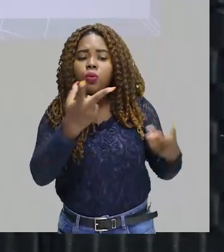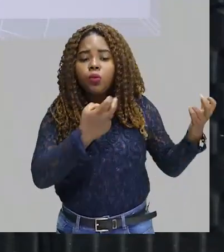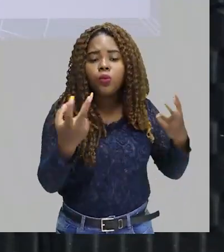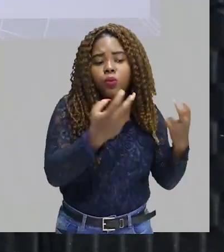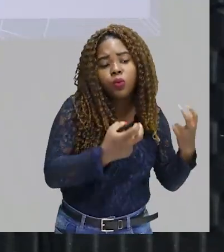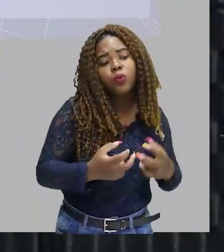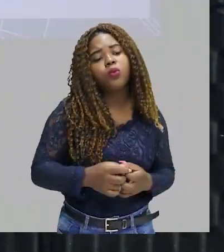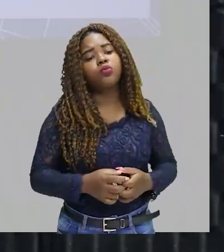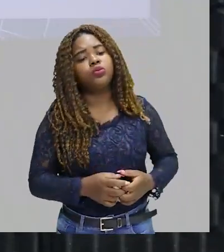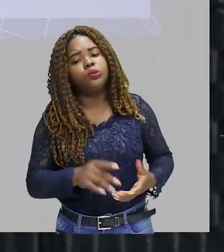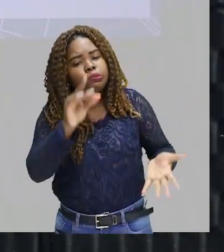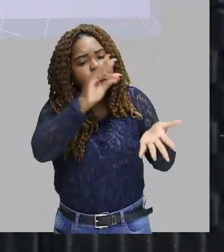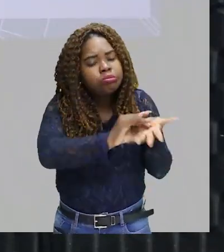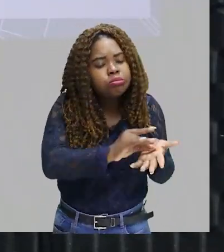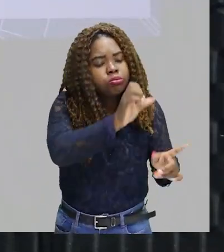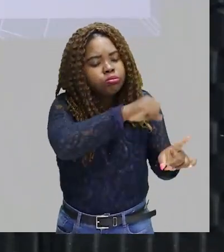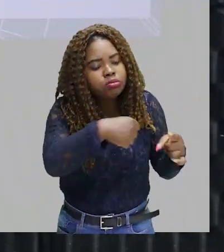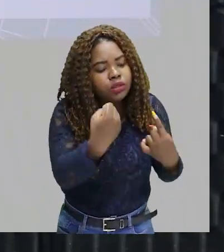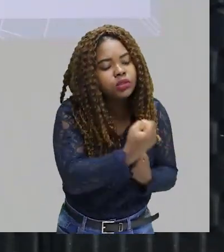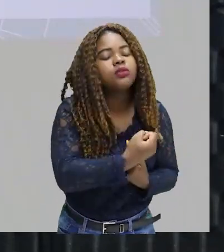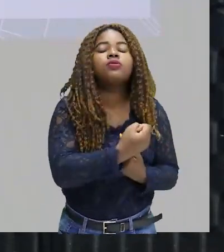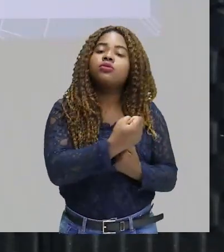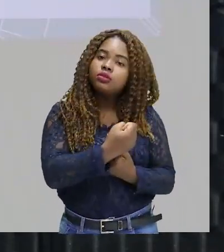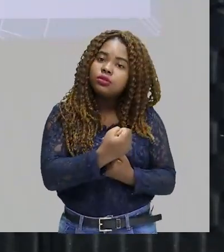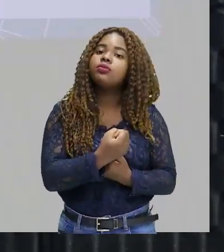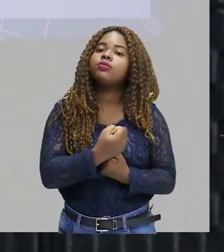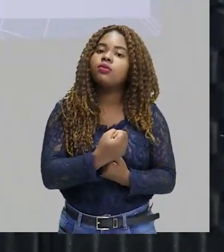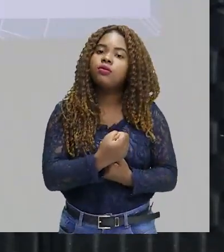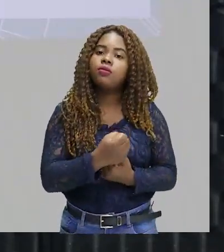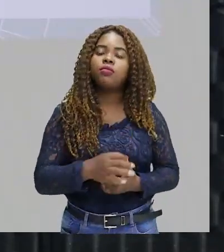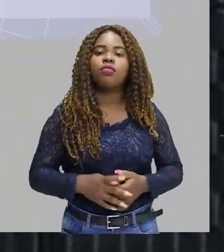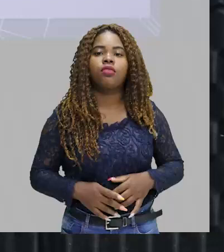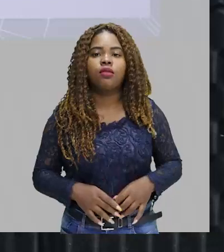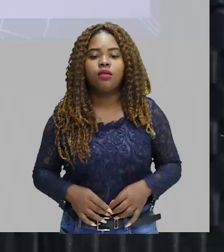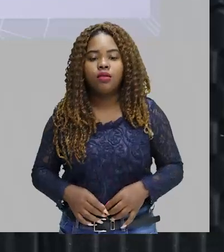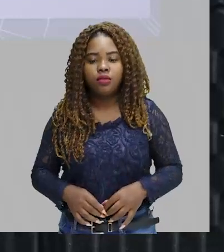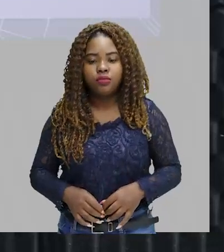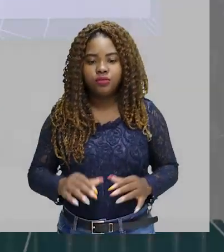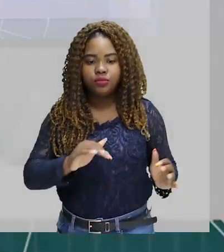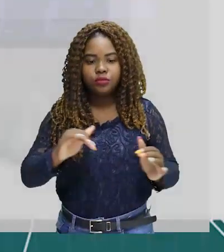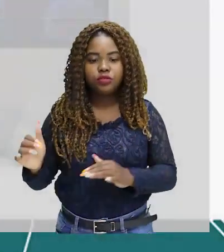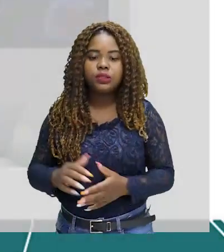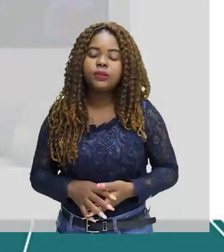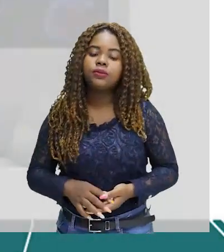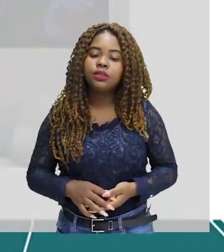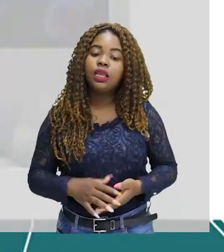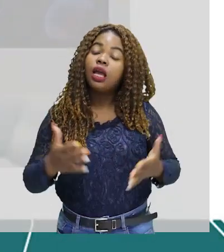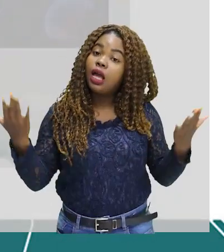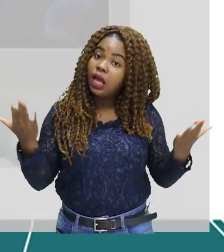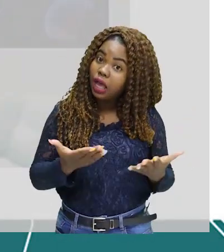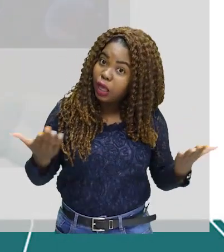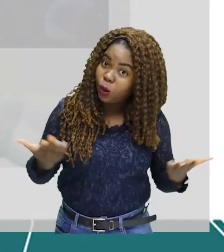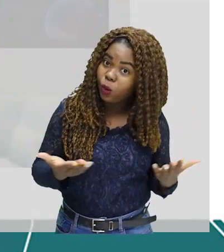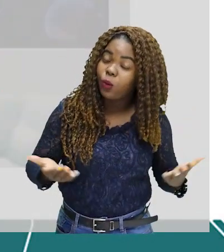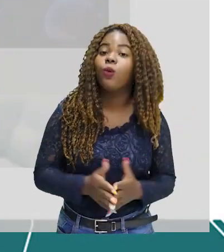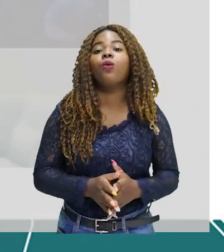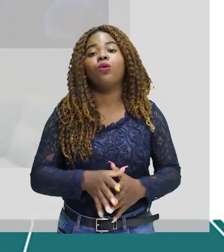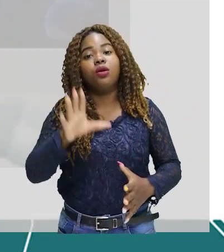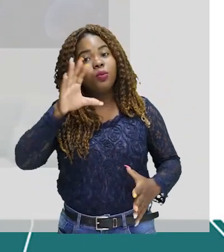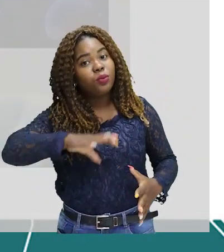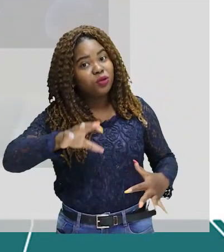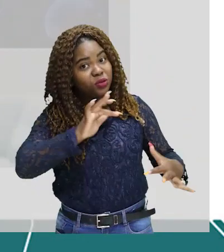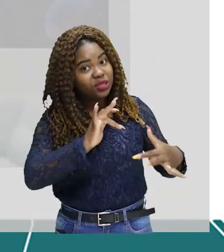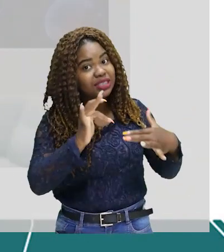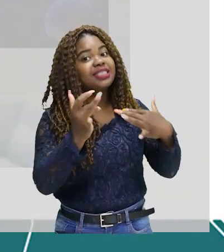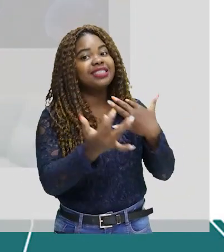a realidade, sobre a sociedade, quando a gente está tratando desses assuntos. Aí agora a gente vai para o nosso momento português nas